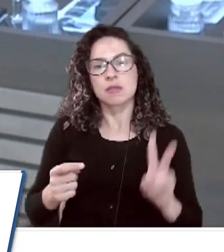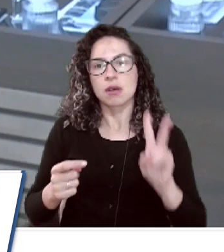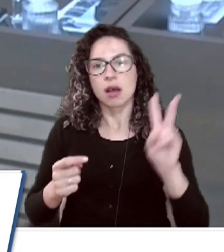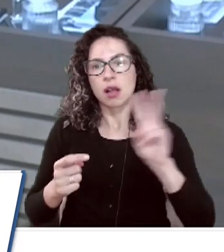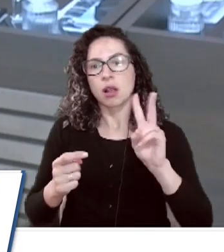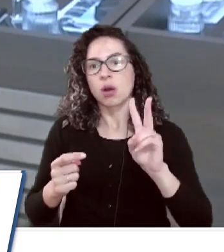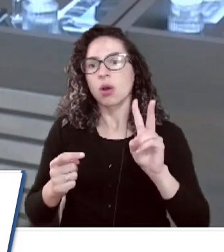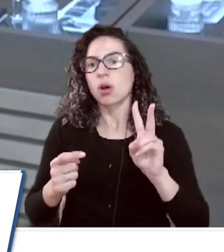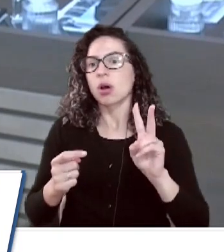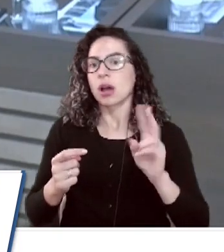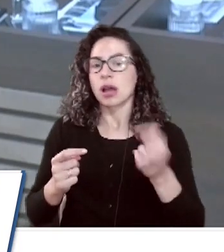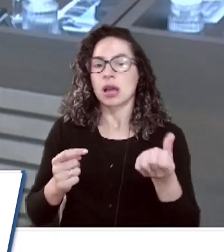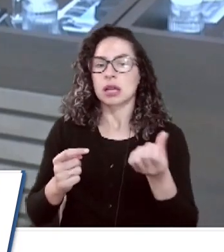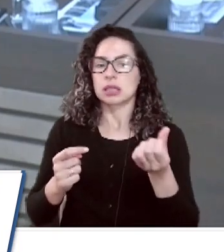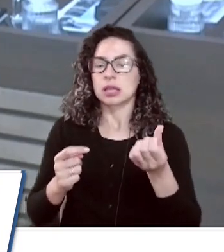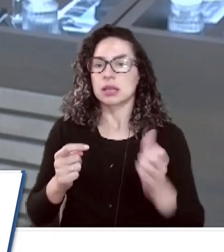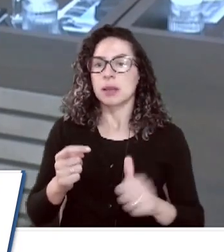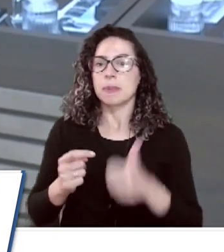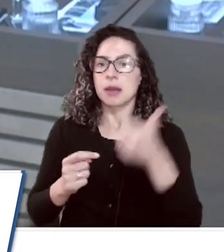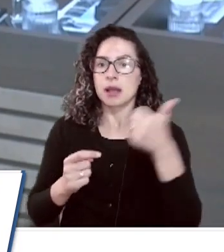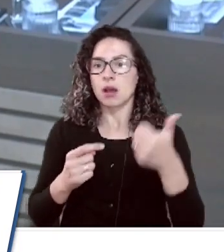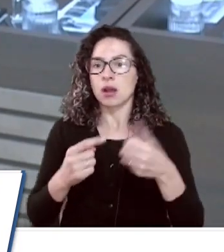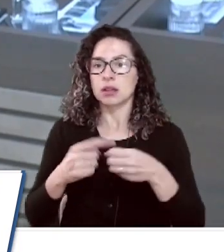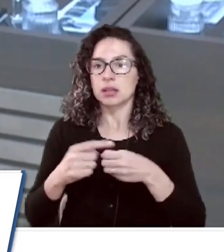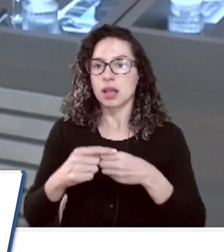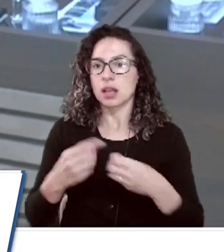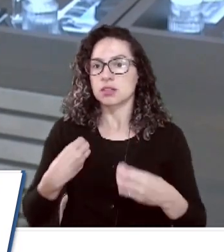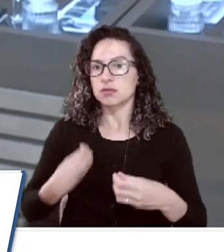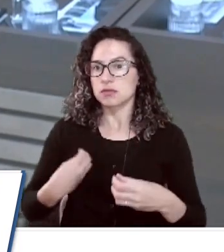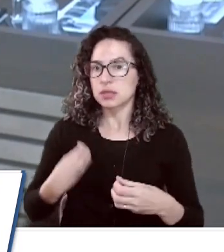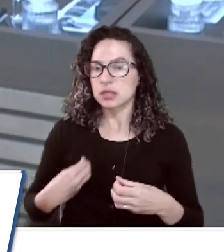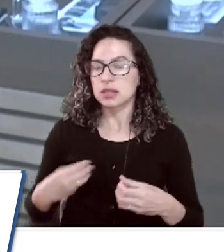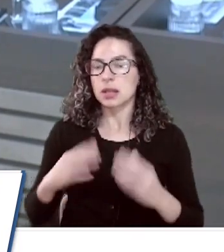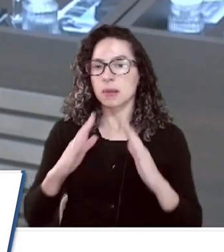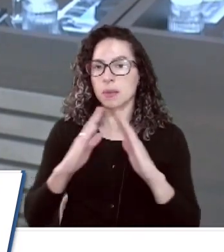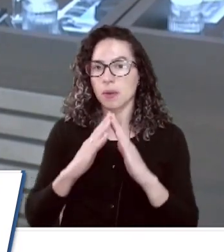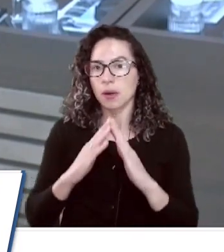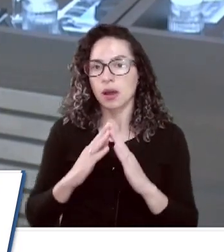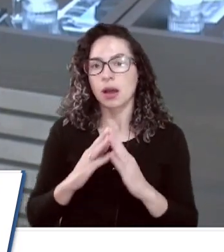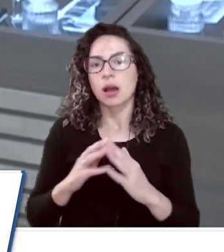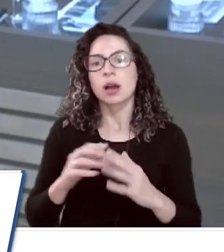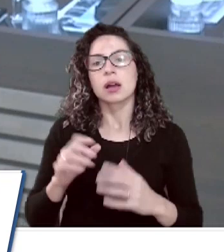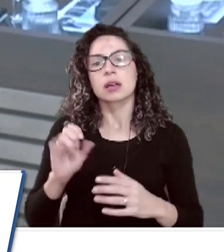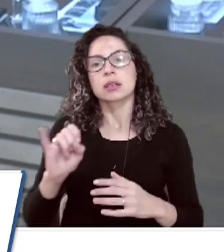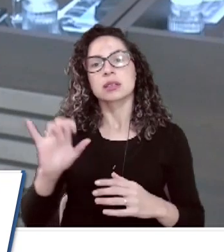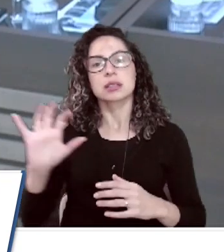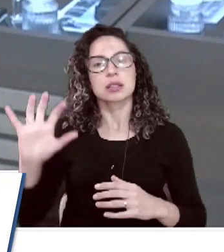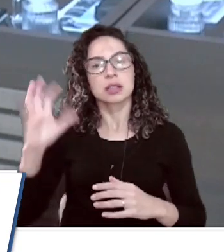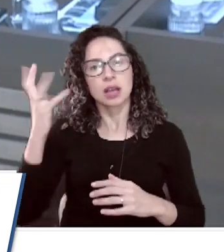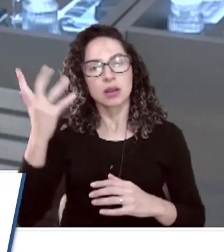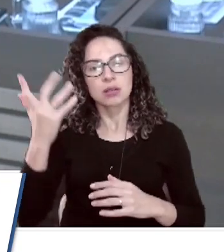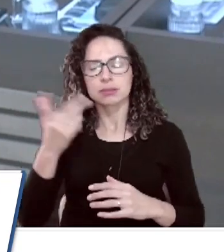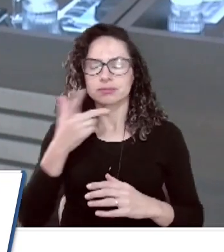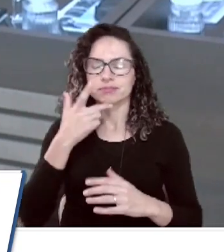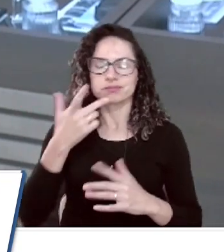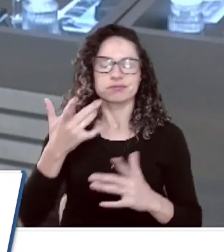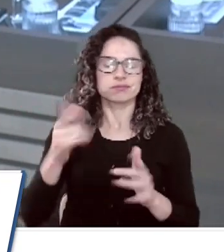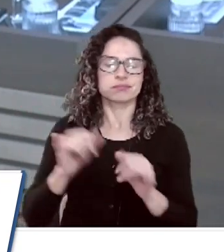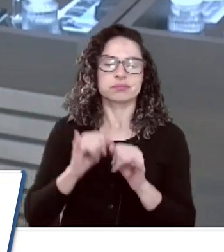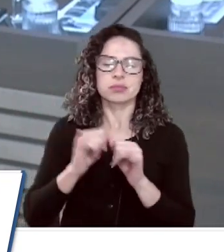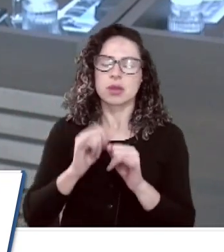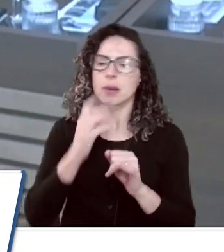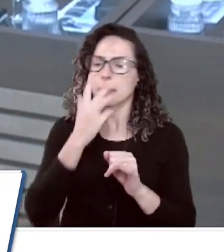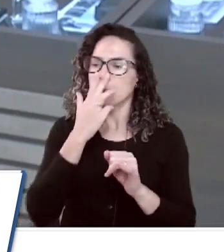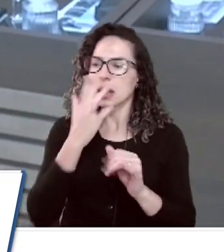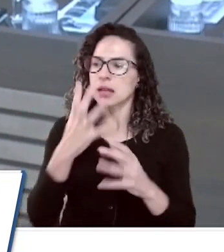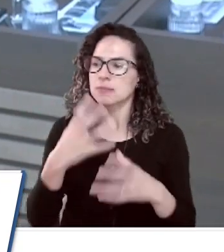melhor cidade para se viver, para se morar. E quando acontece essa fala infeliz, mexeu na, como se